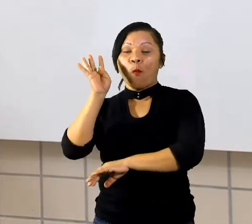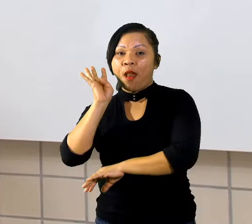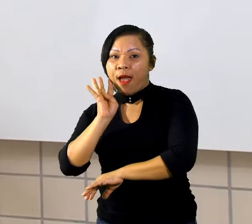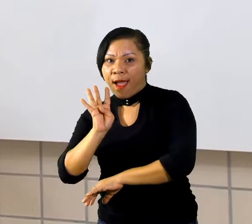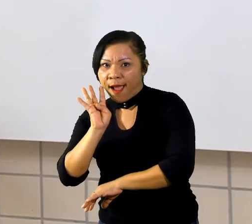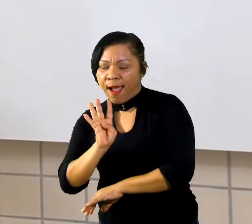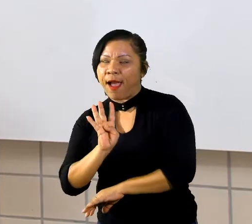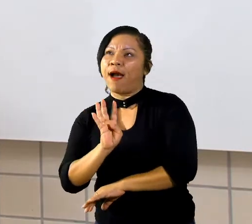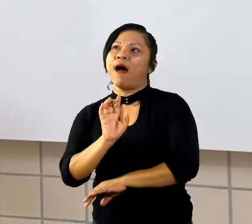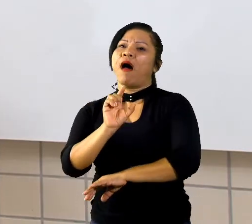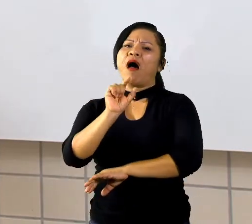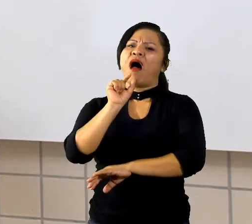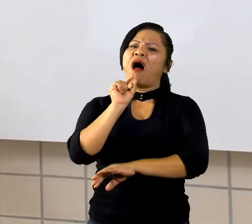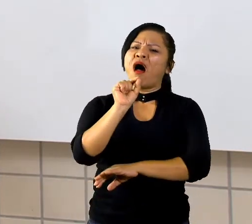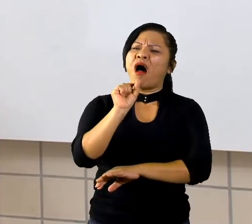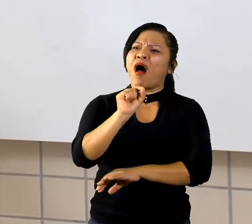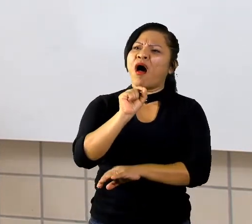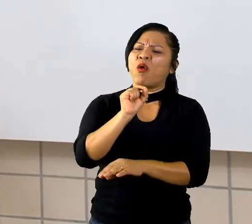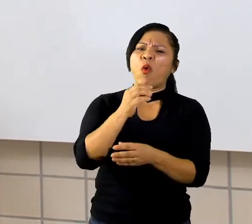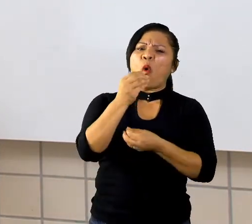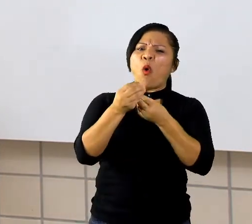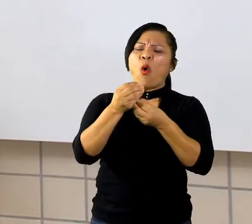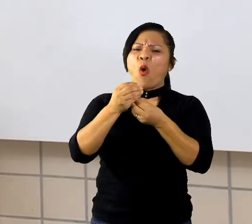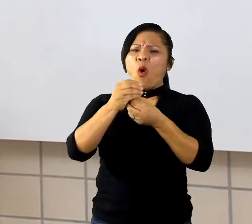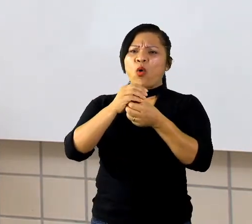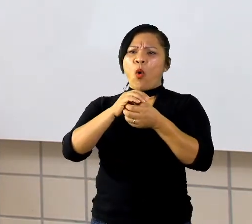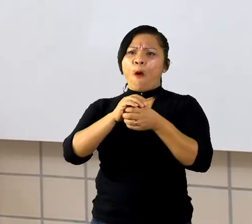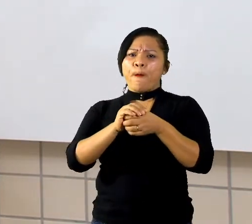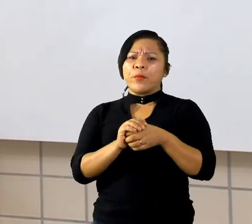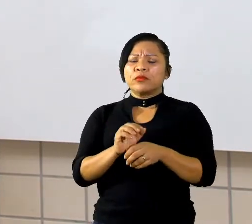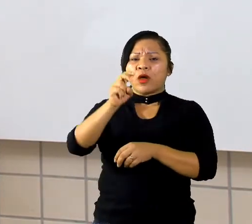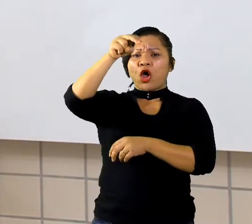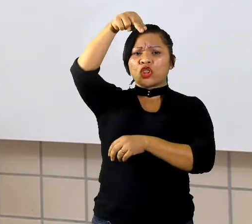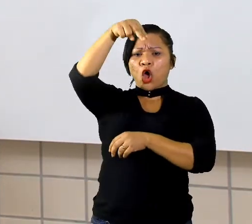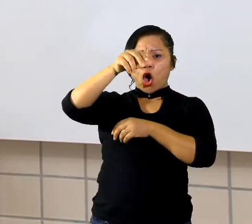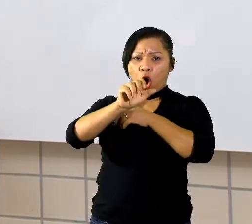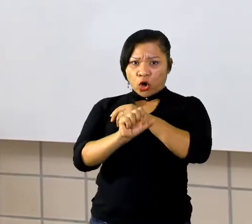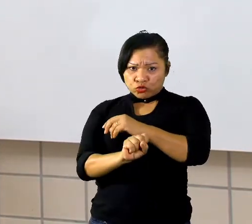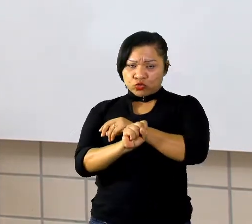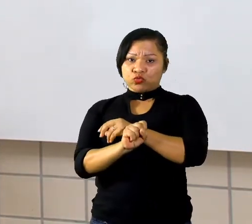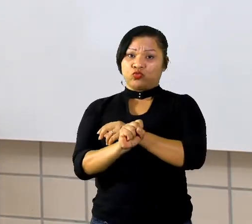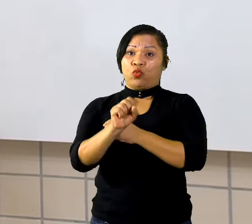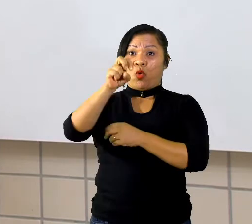do estado do antigo norte de Goiás, transformando em Goiás e Tocantins,